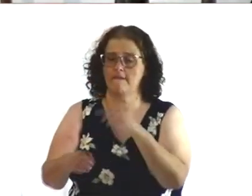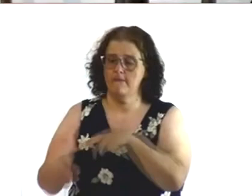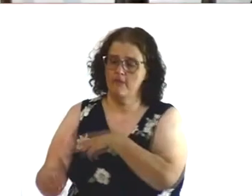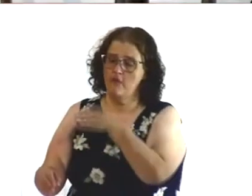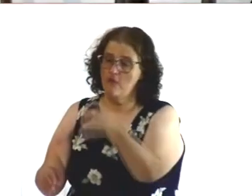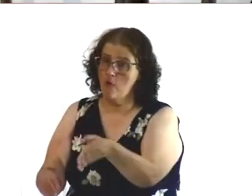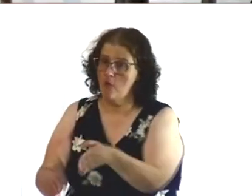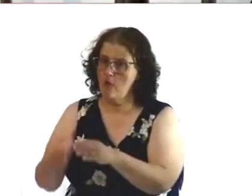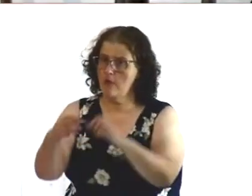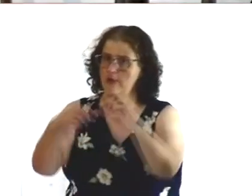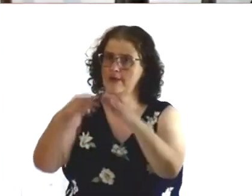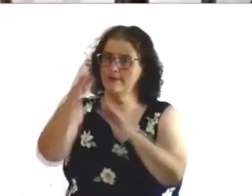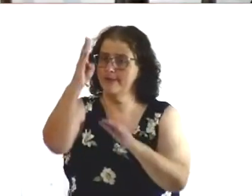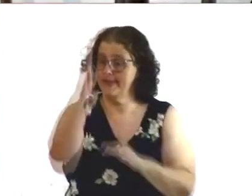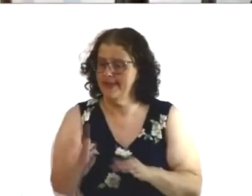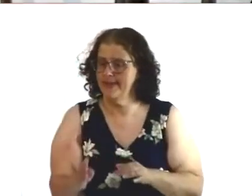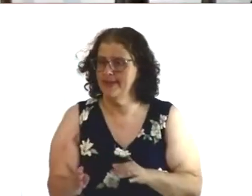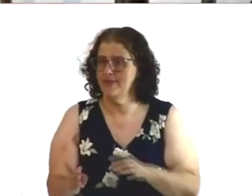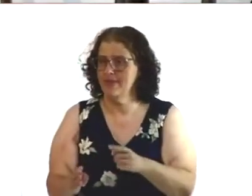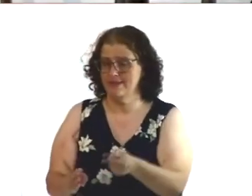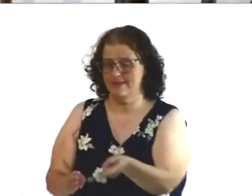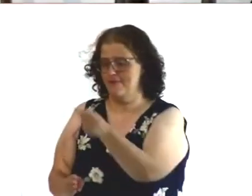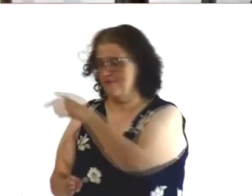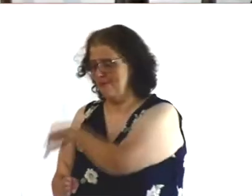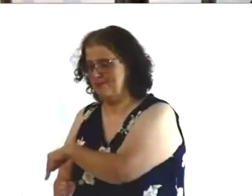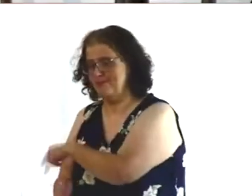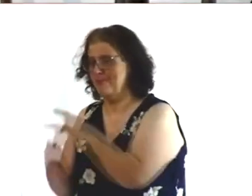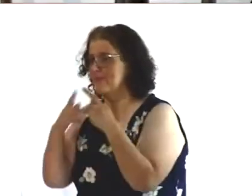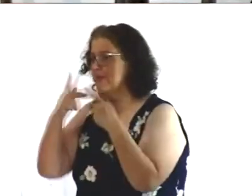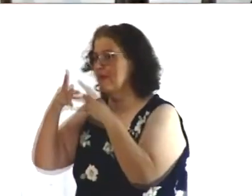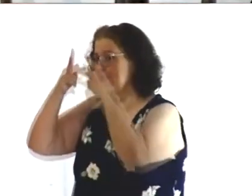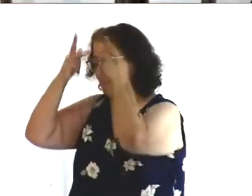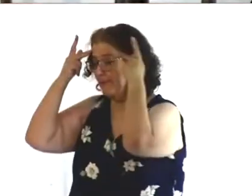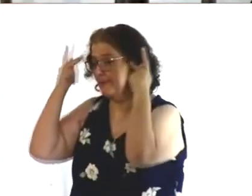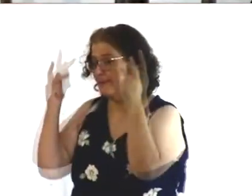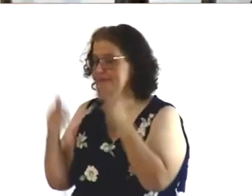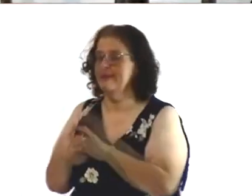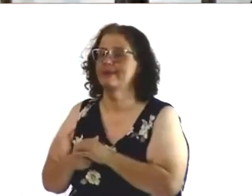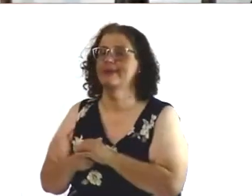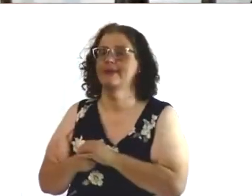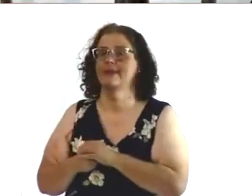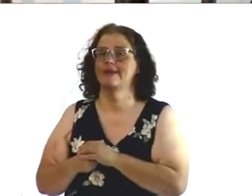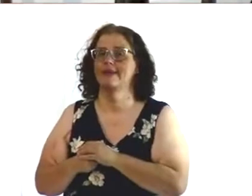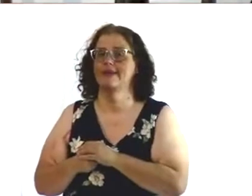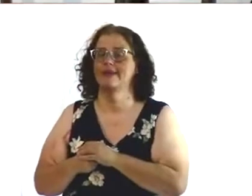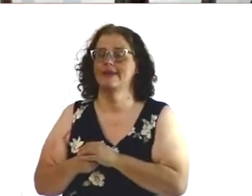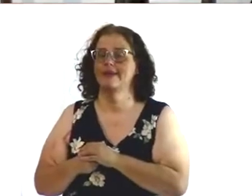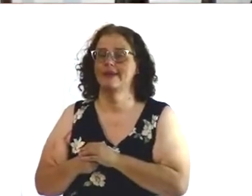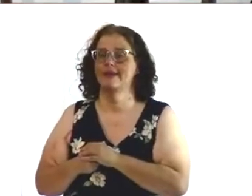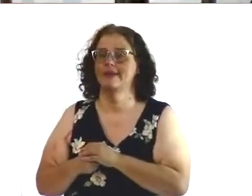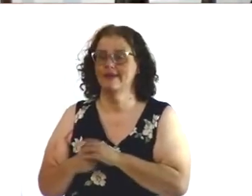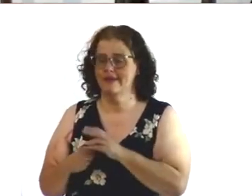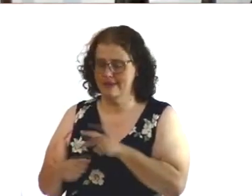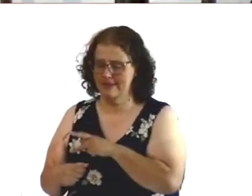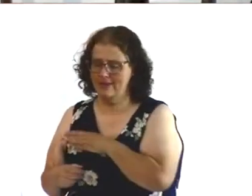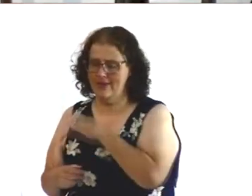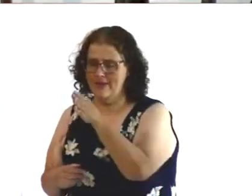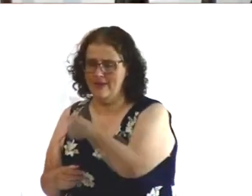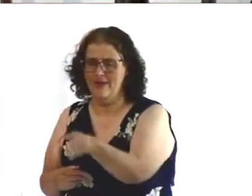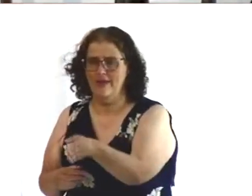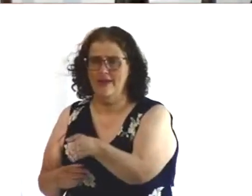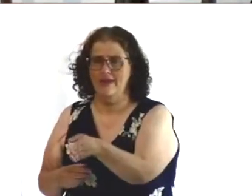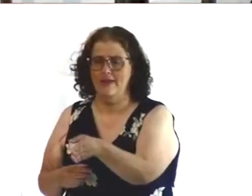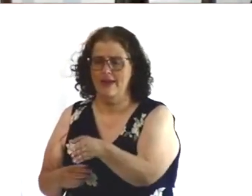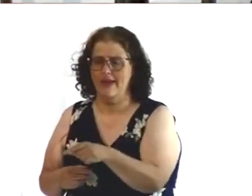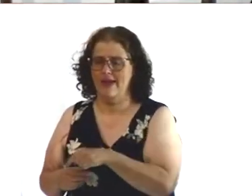poderia dizer, eles não reclamaram, eles foram diretamente a Belém porque só havia aquele caminho. Mas por que